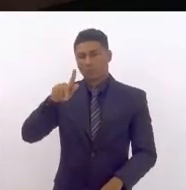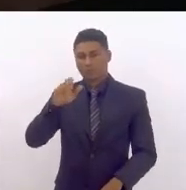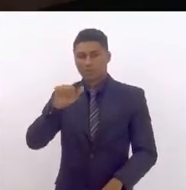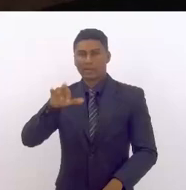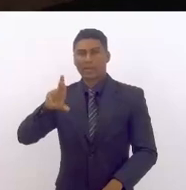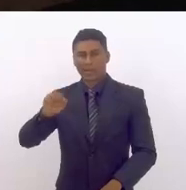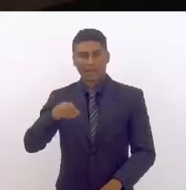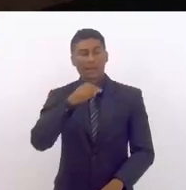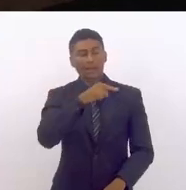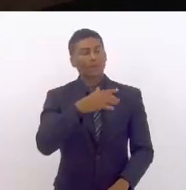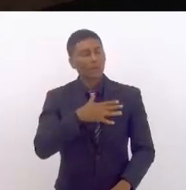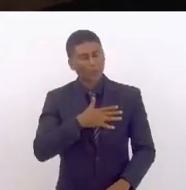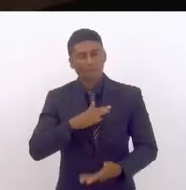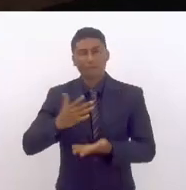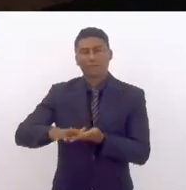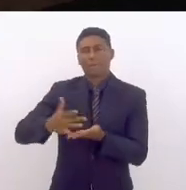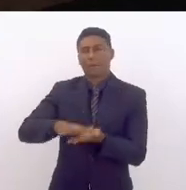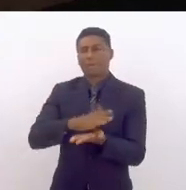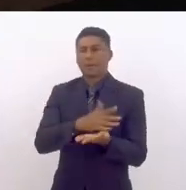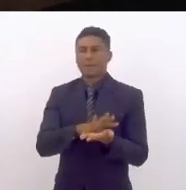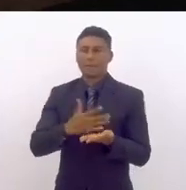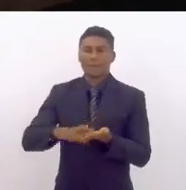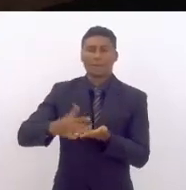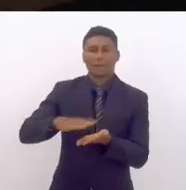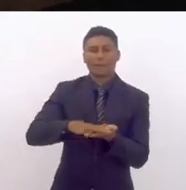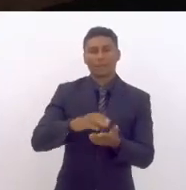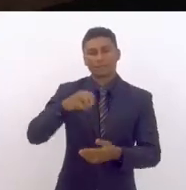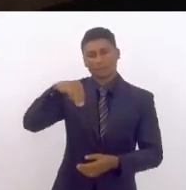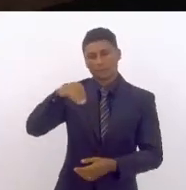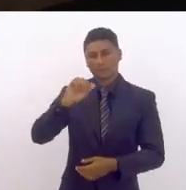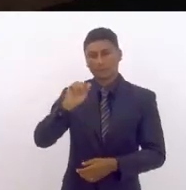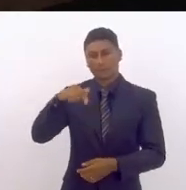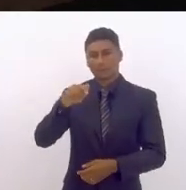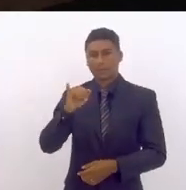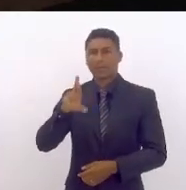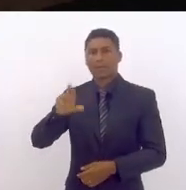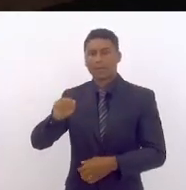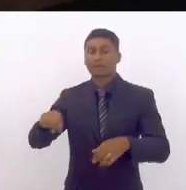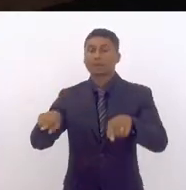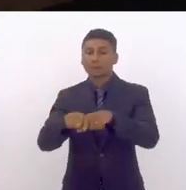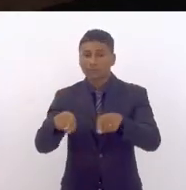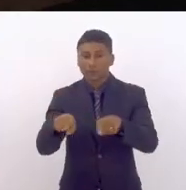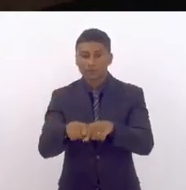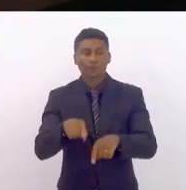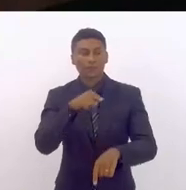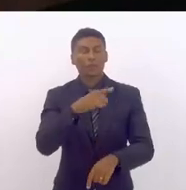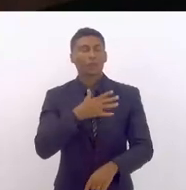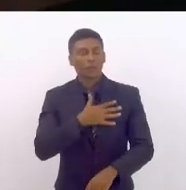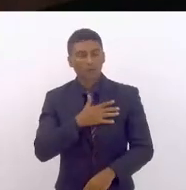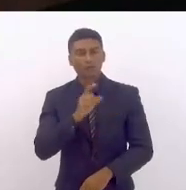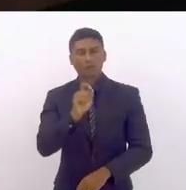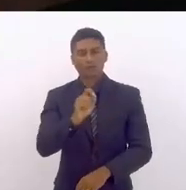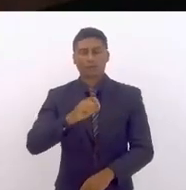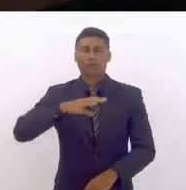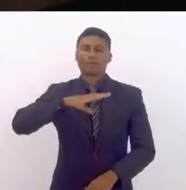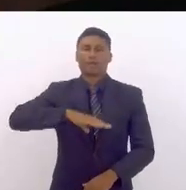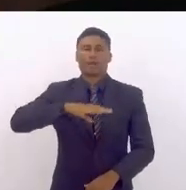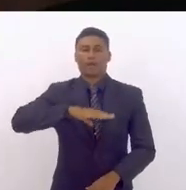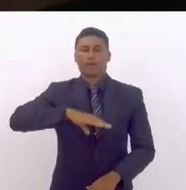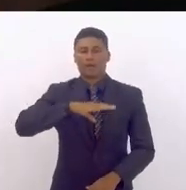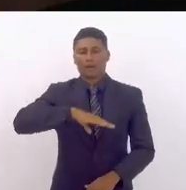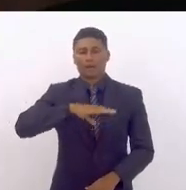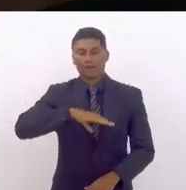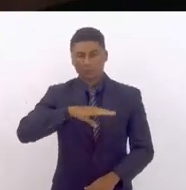samba, pela Estação Primeira de Mangueira e também pelo Clube de Regatas do Vasco. Tim Lopes, assim